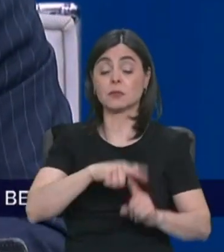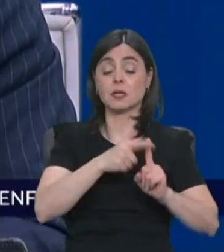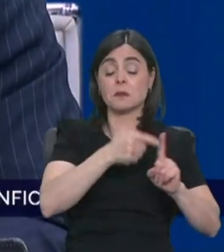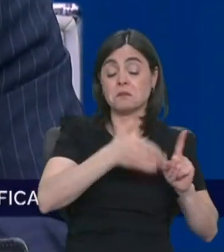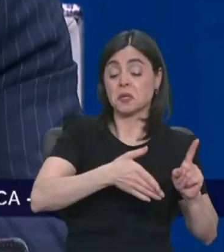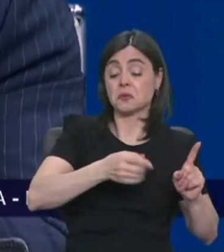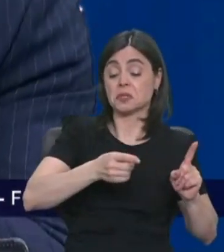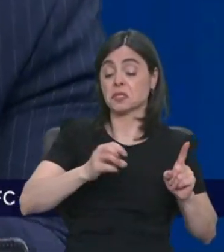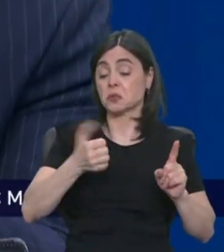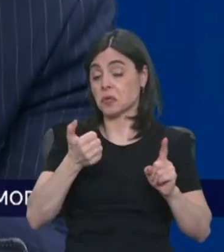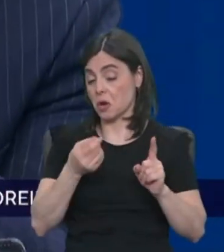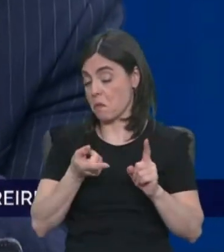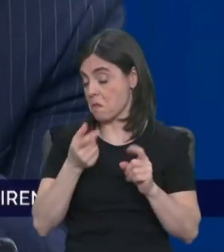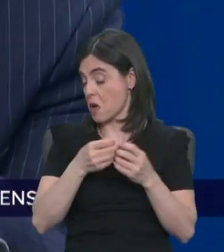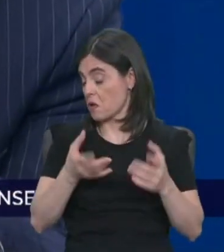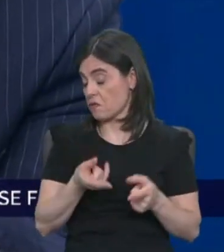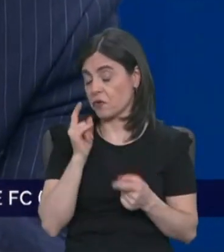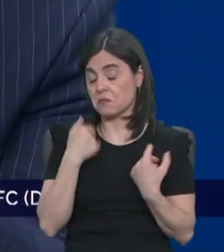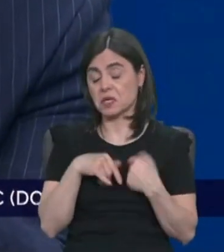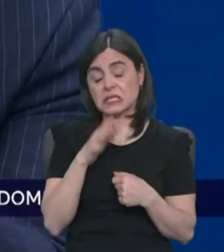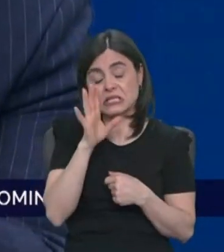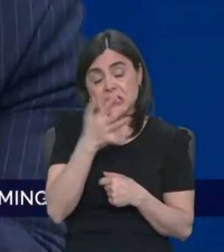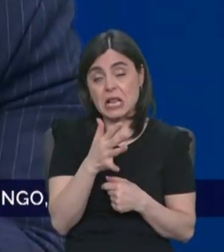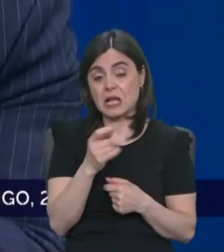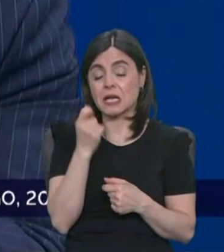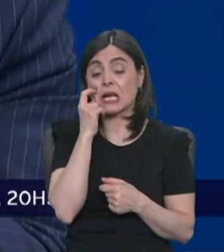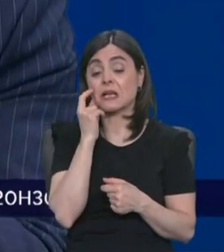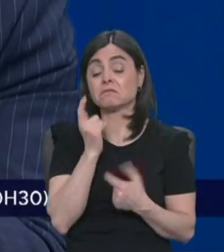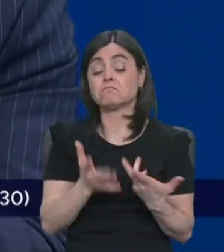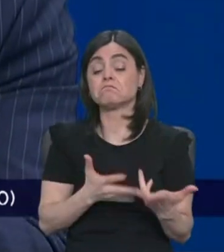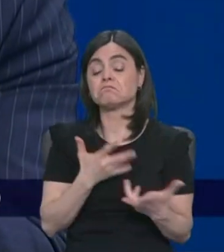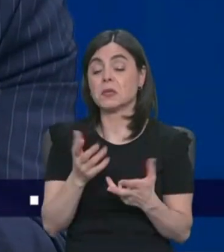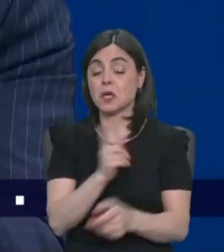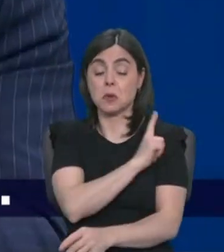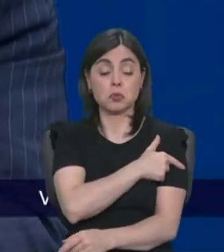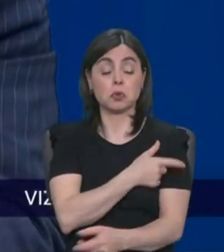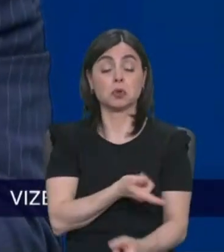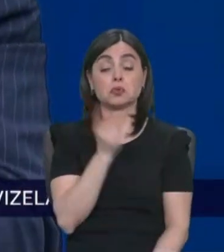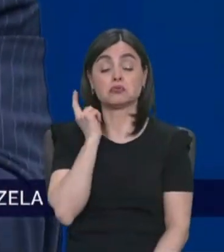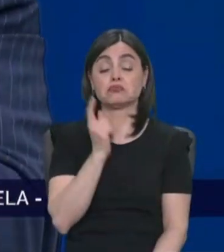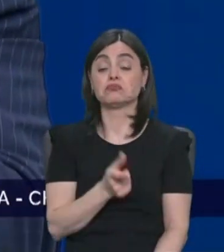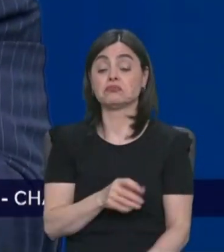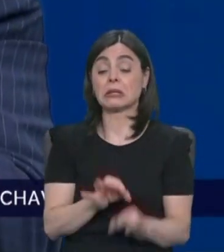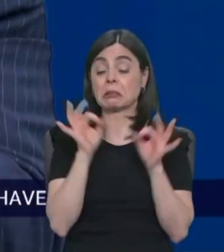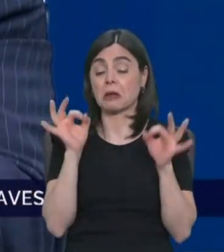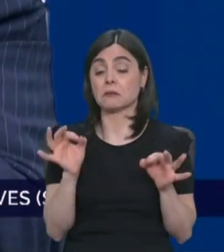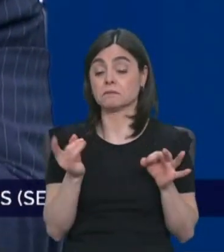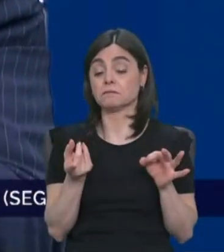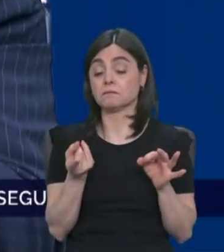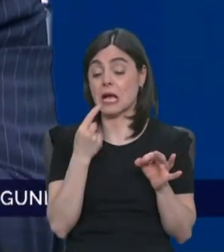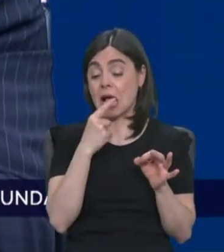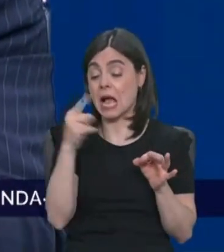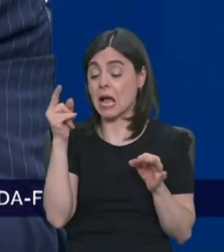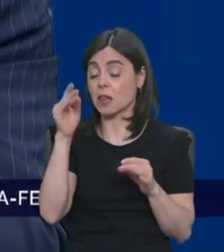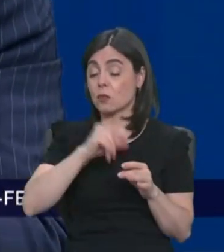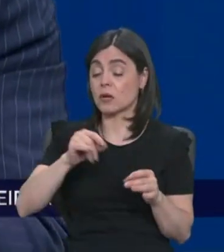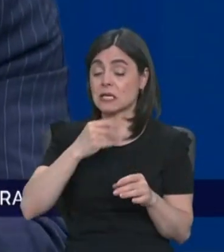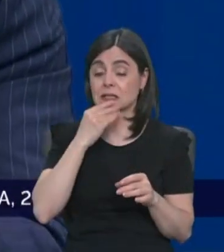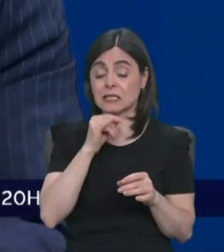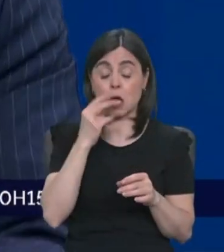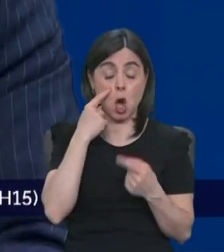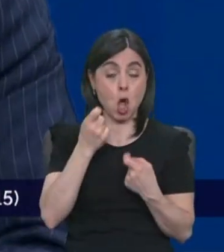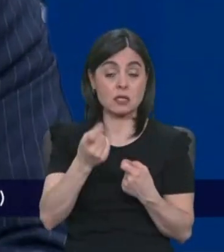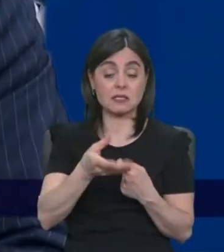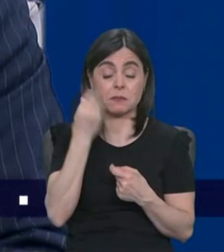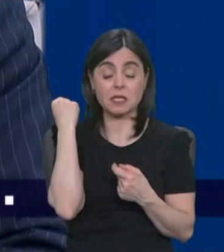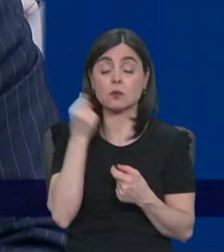maior, mas se calhar estas que não são tão poderosas, se calhar há sítios na Terra em que estão mais visíveis.